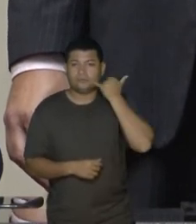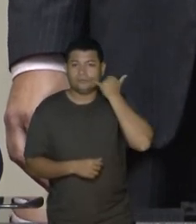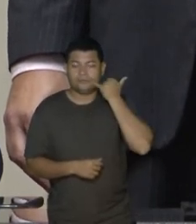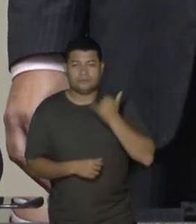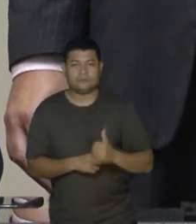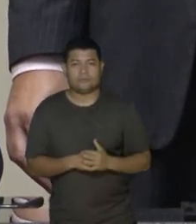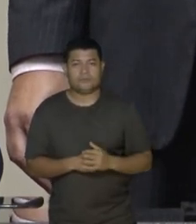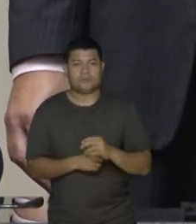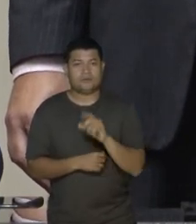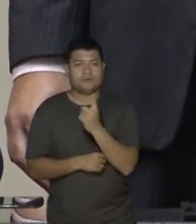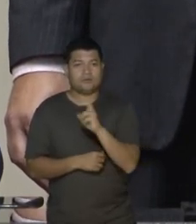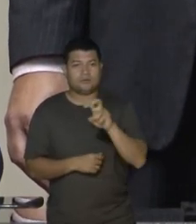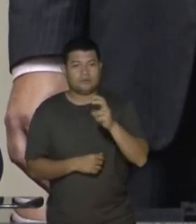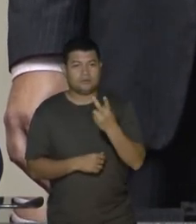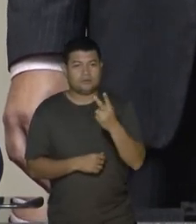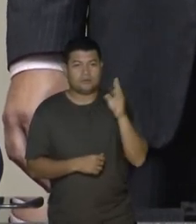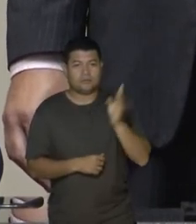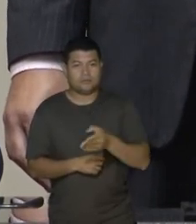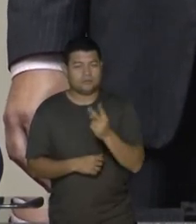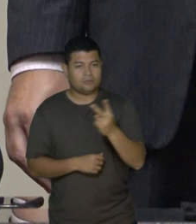152-2022, do deputado Vicente Caro Preso,